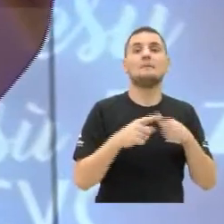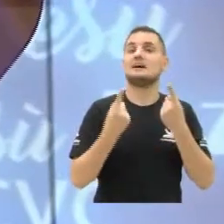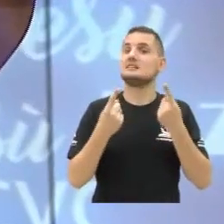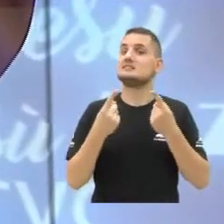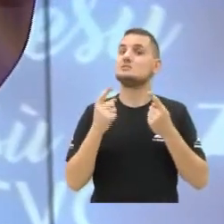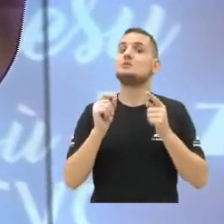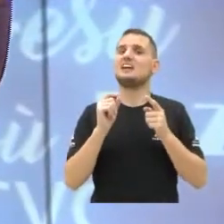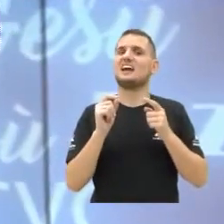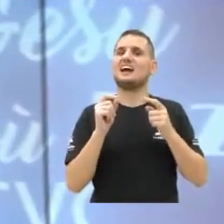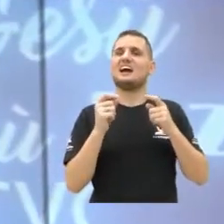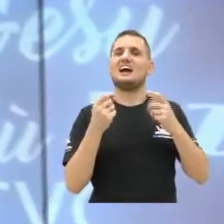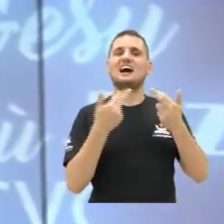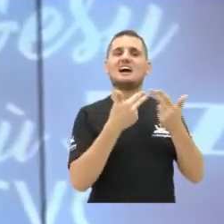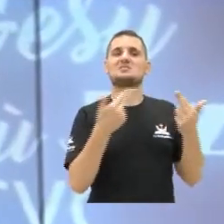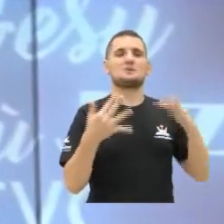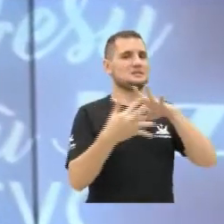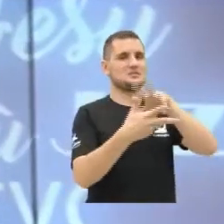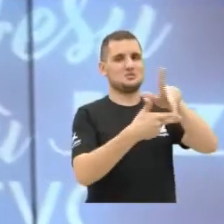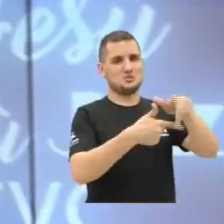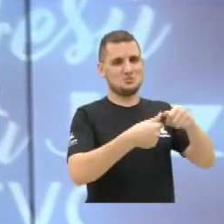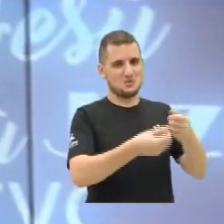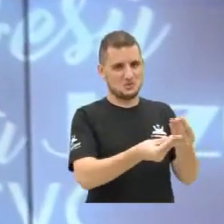as coisas do mundo não preenchem você.